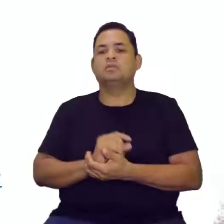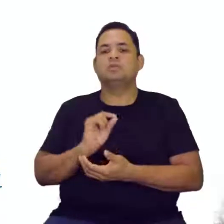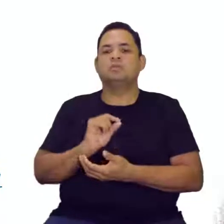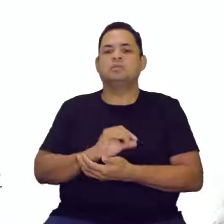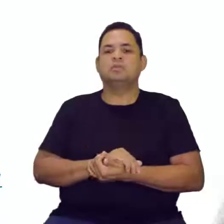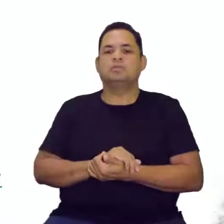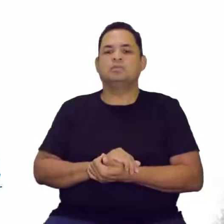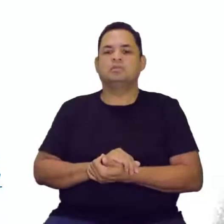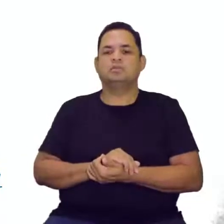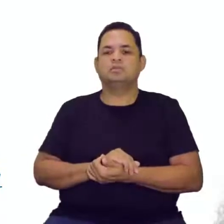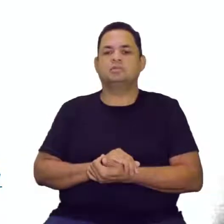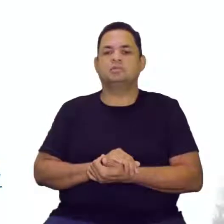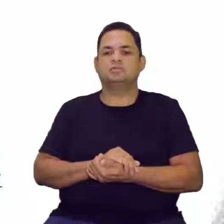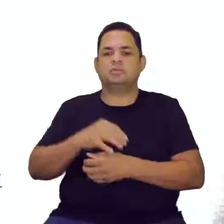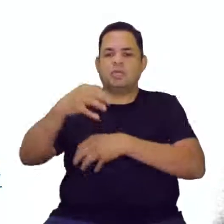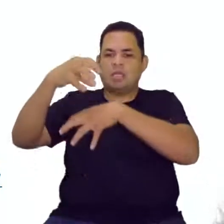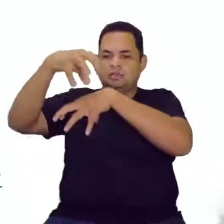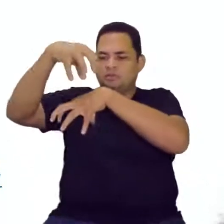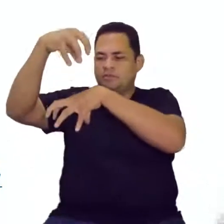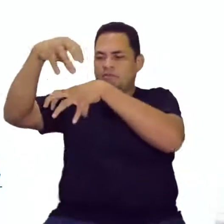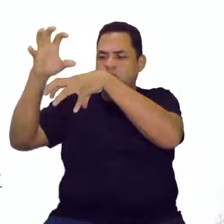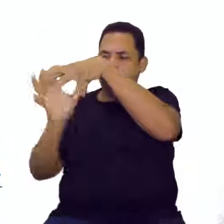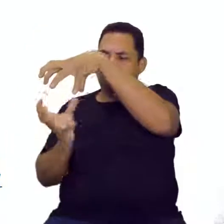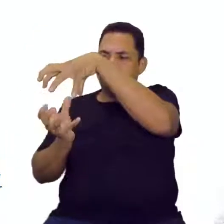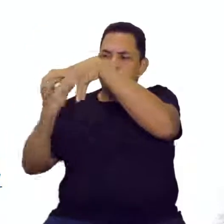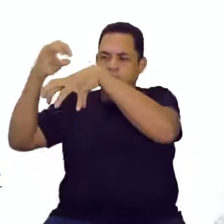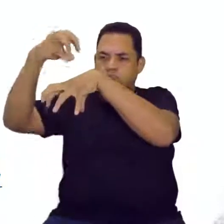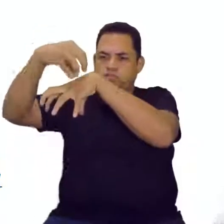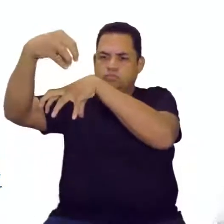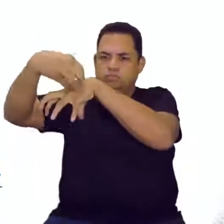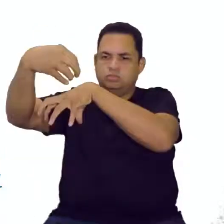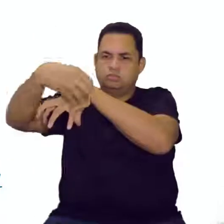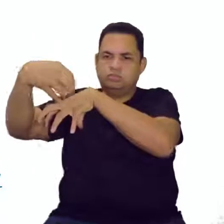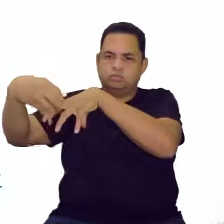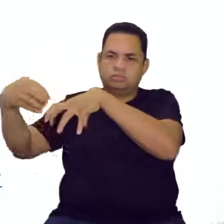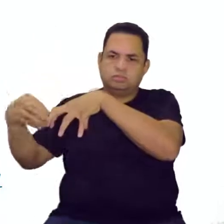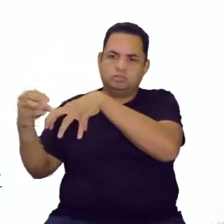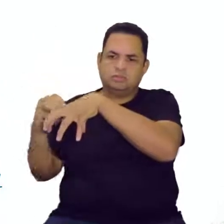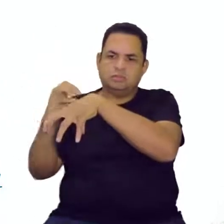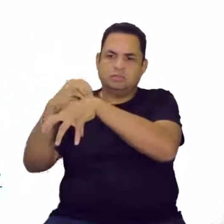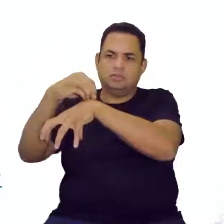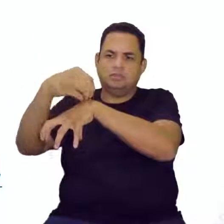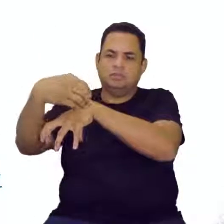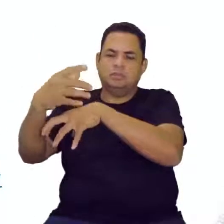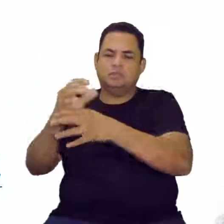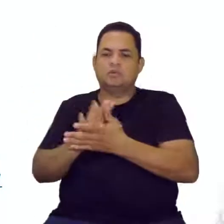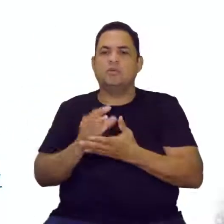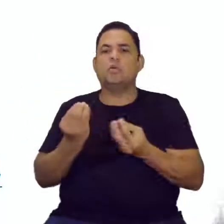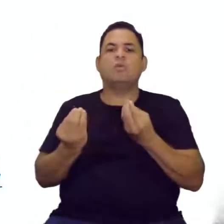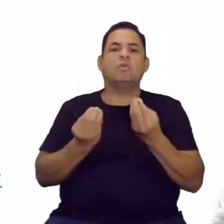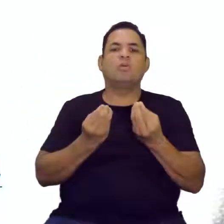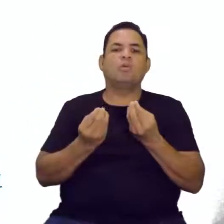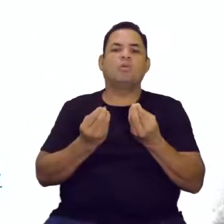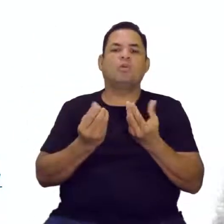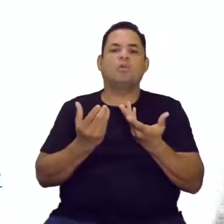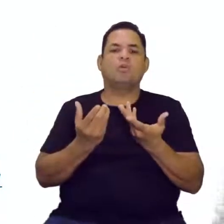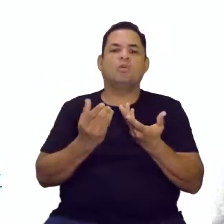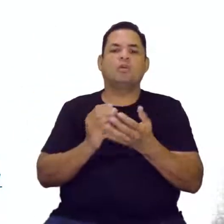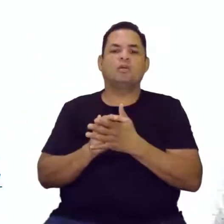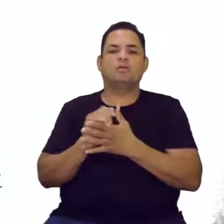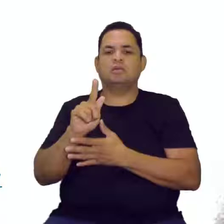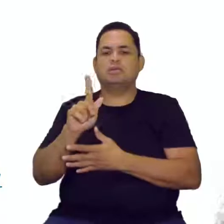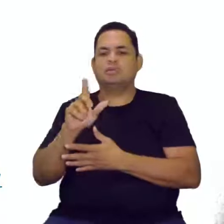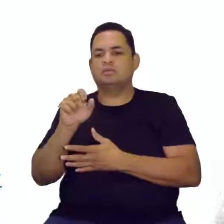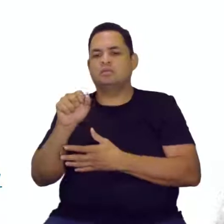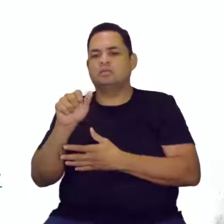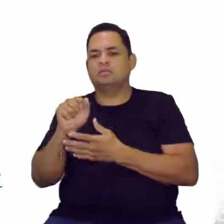que surjam esses buracos nas camadas de ozônio. Como que esses gases, como